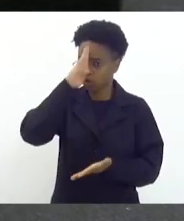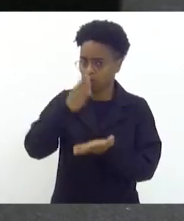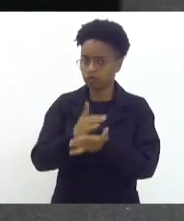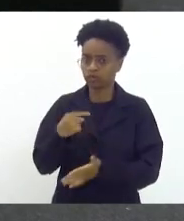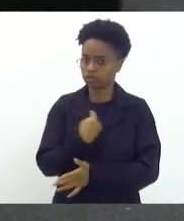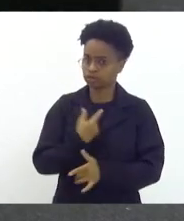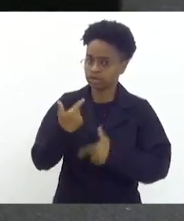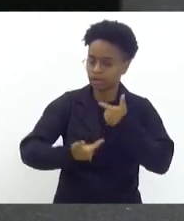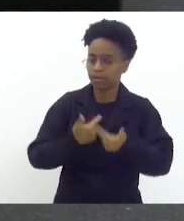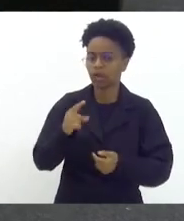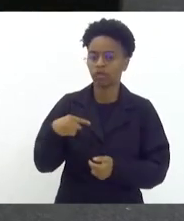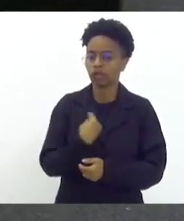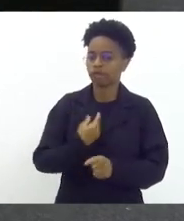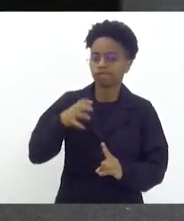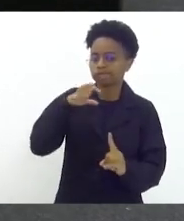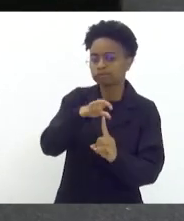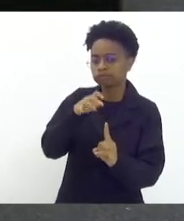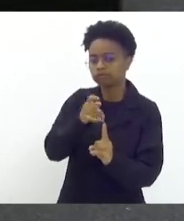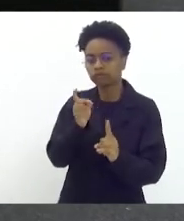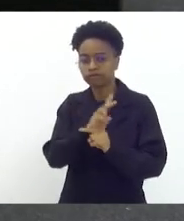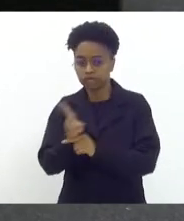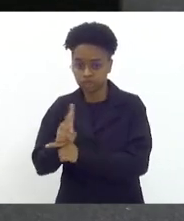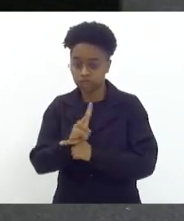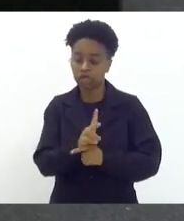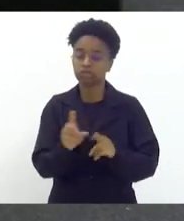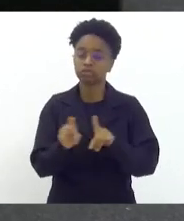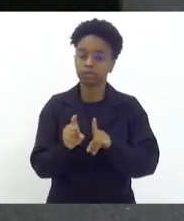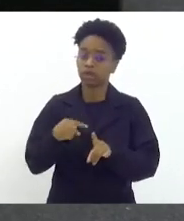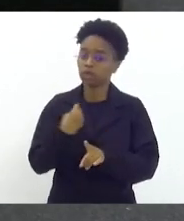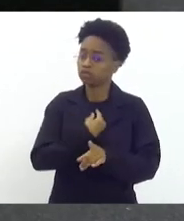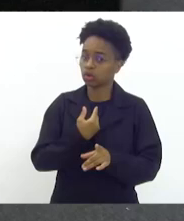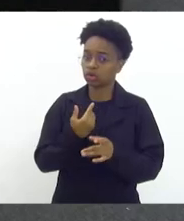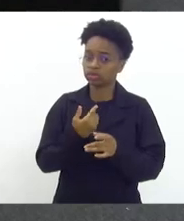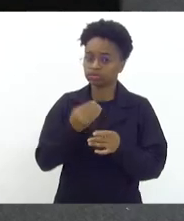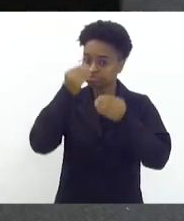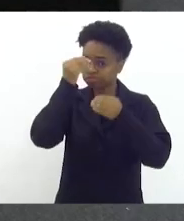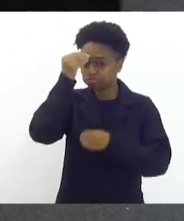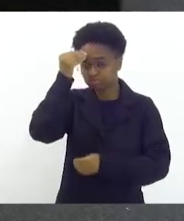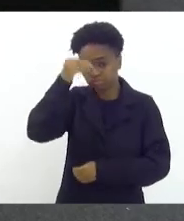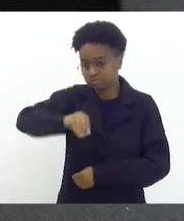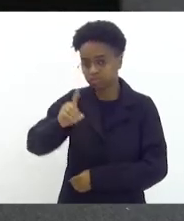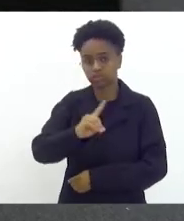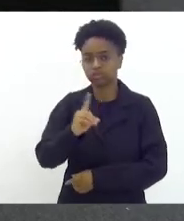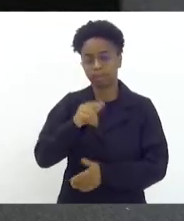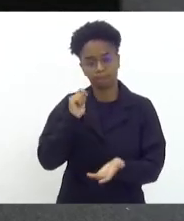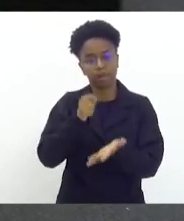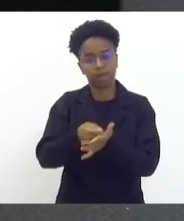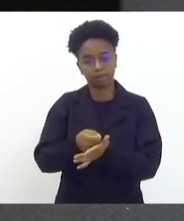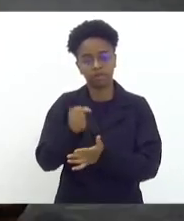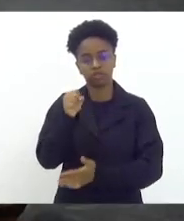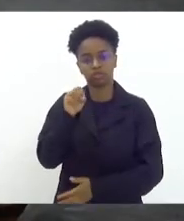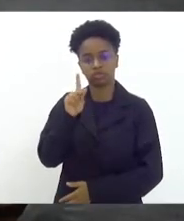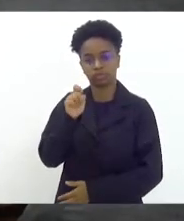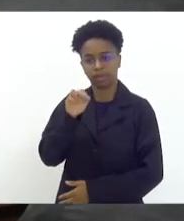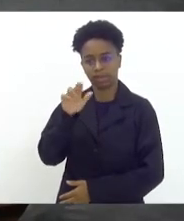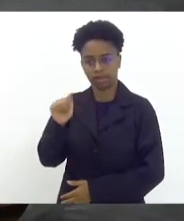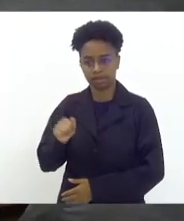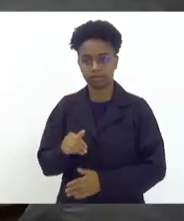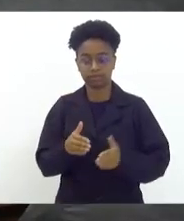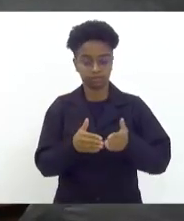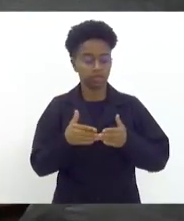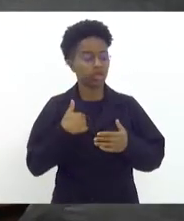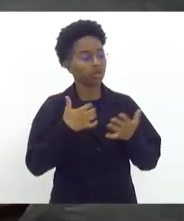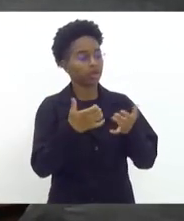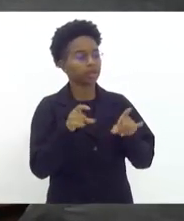desses deputados a gente está em cima tá fiscalizando e a gente não vai abrir mão do pagamento super RJ senhora Presidente é uma parte